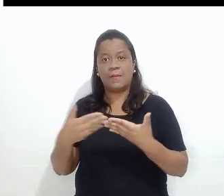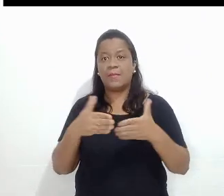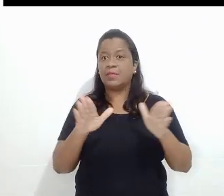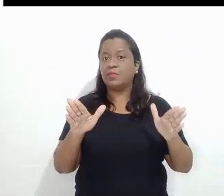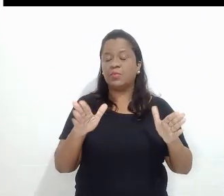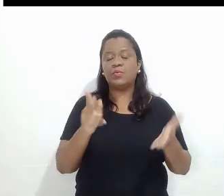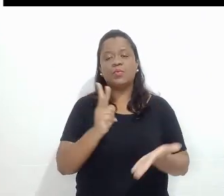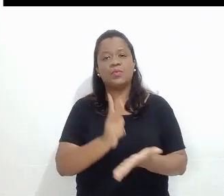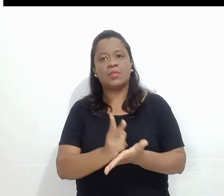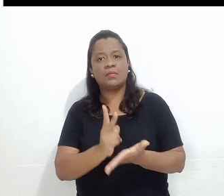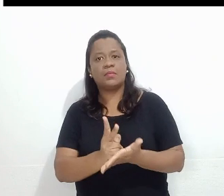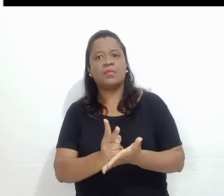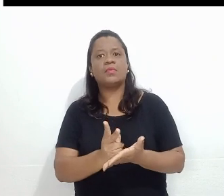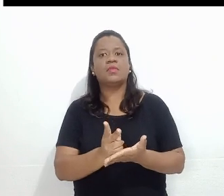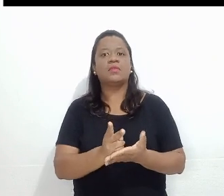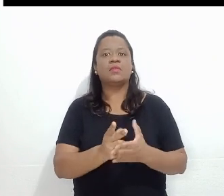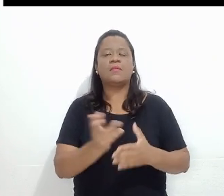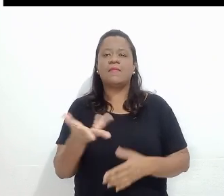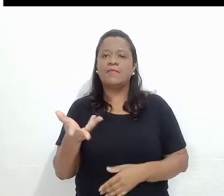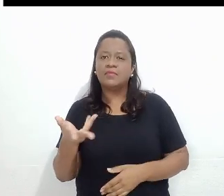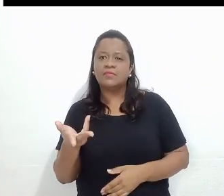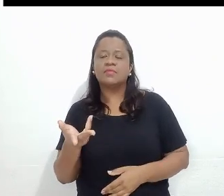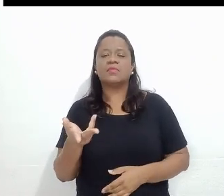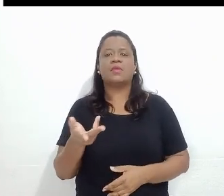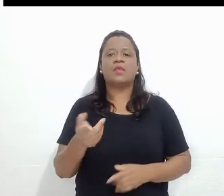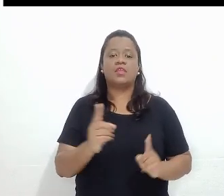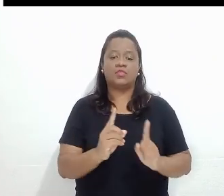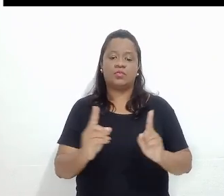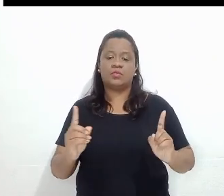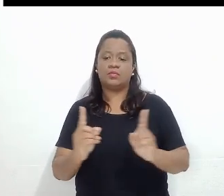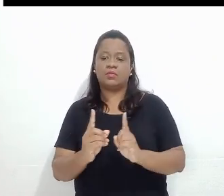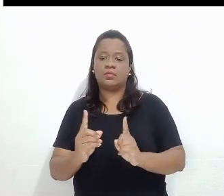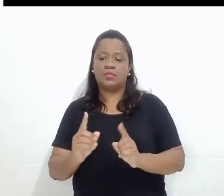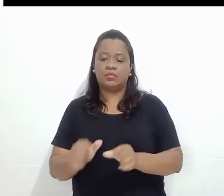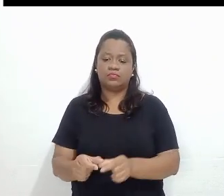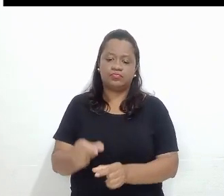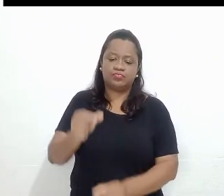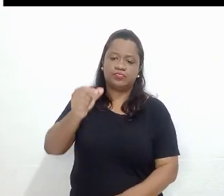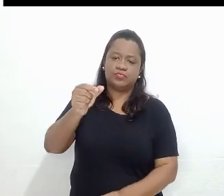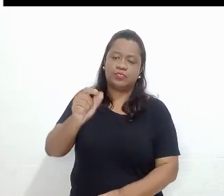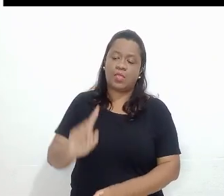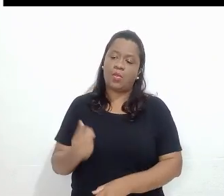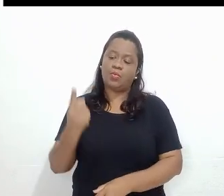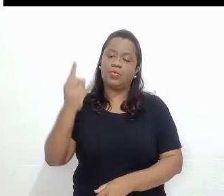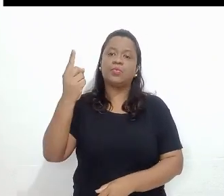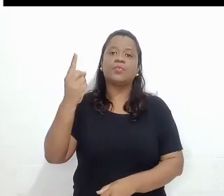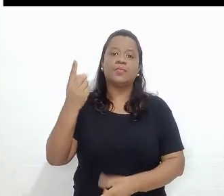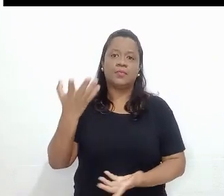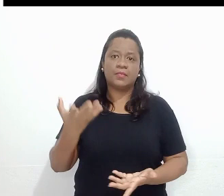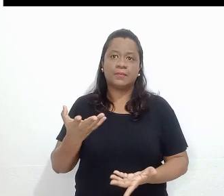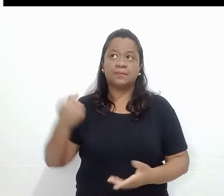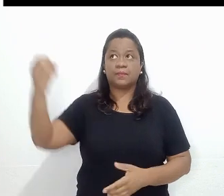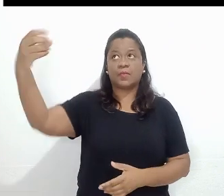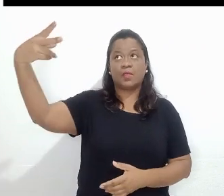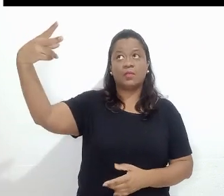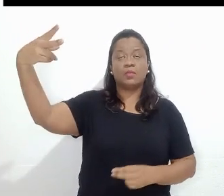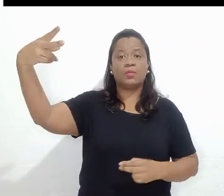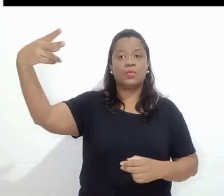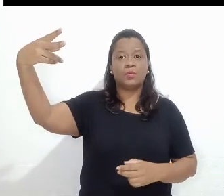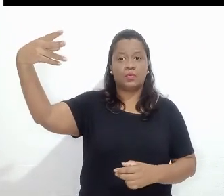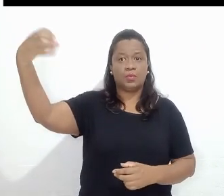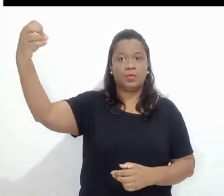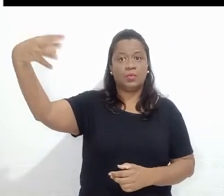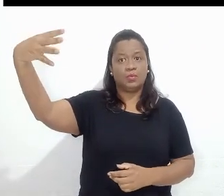abertura, o mesmo diafragma, a mesma velocidade, formato, o corpo de pé, tudo isso, a luz utilizada, tudo isso. E